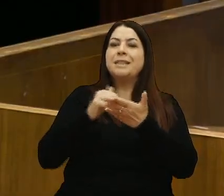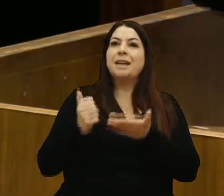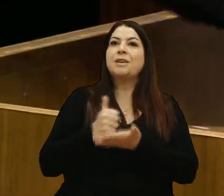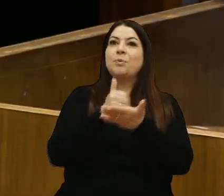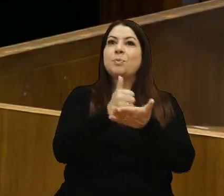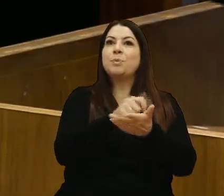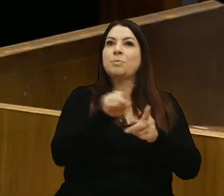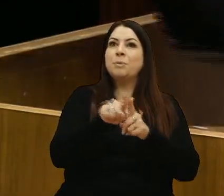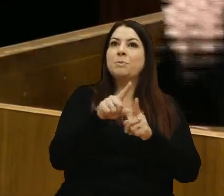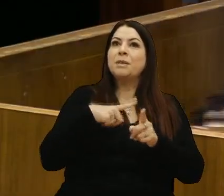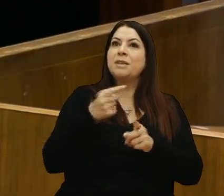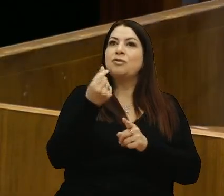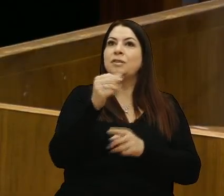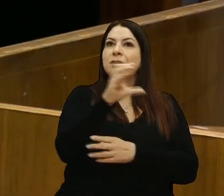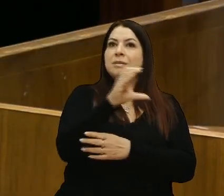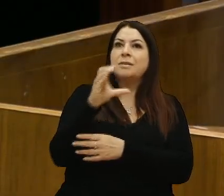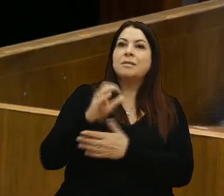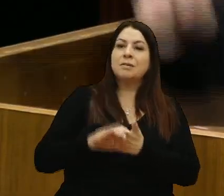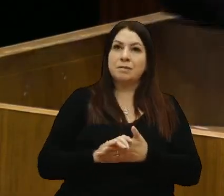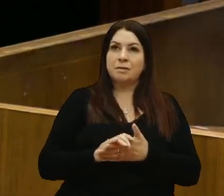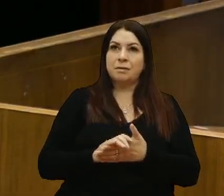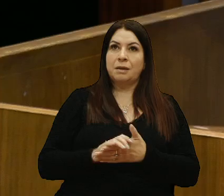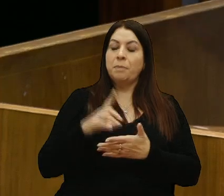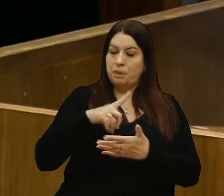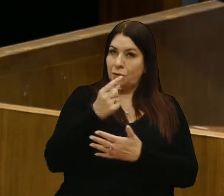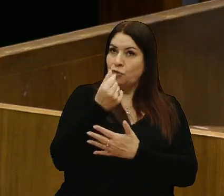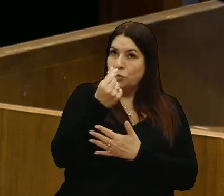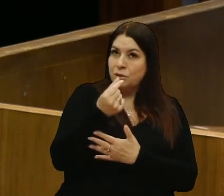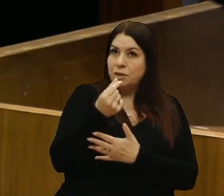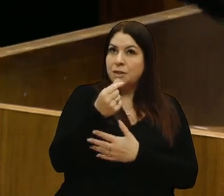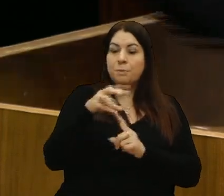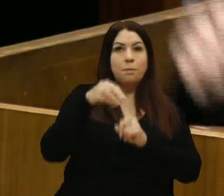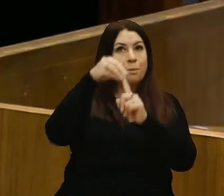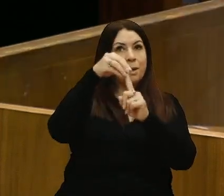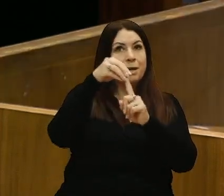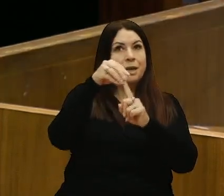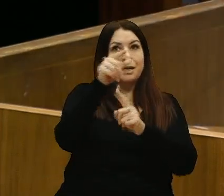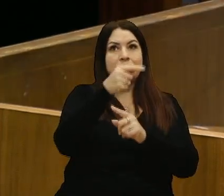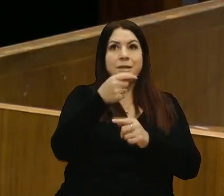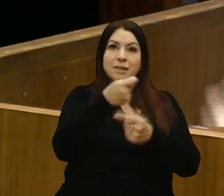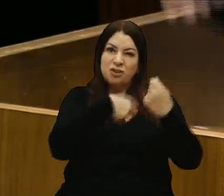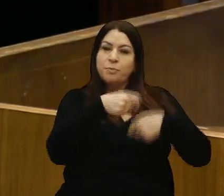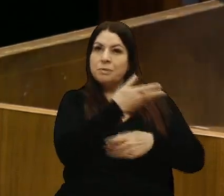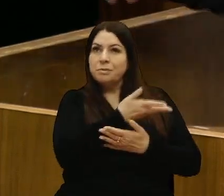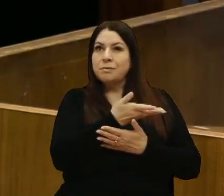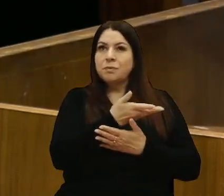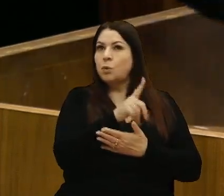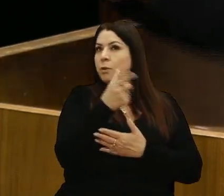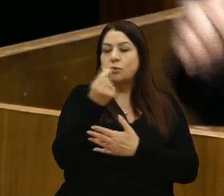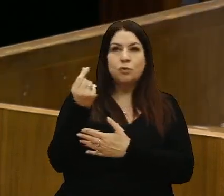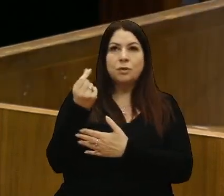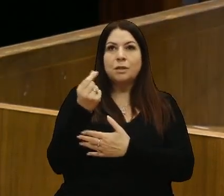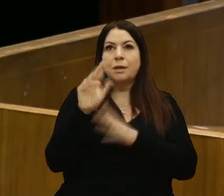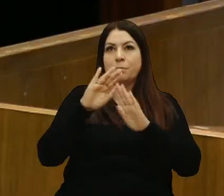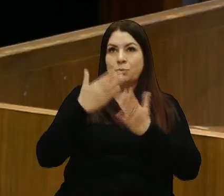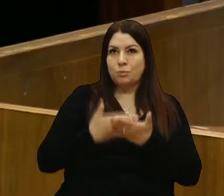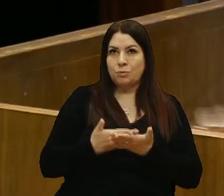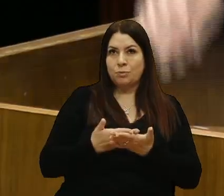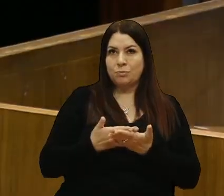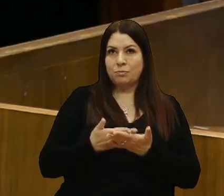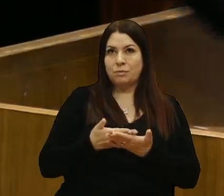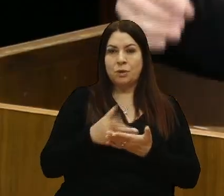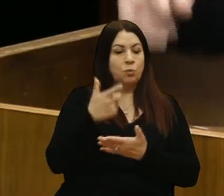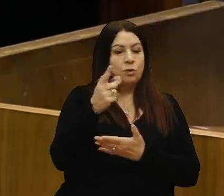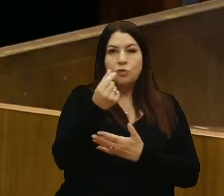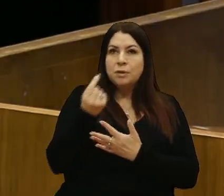Mas tem dinheiro para CC. Mas tem dinheiro para prioridades desse governo. Não tem dinheiro para a escola.